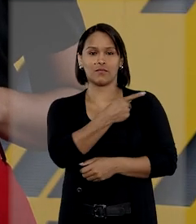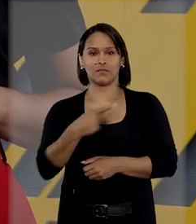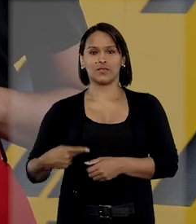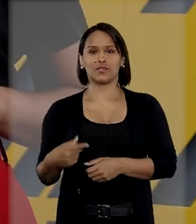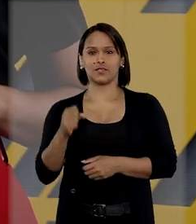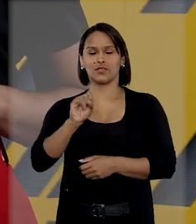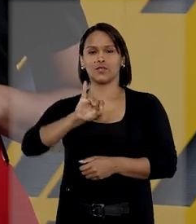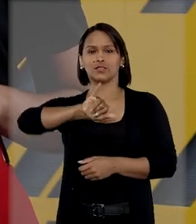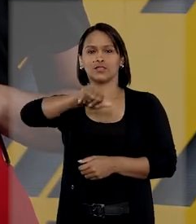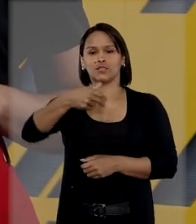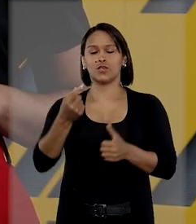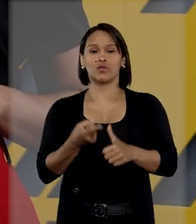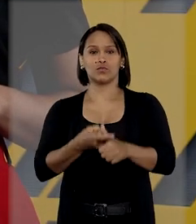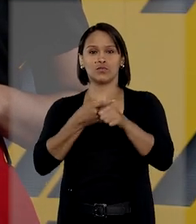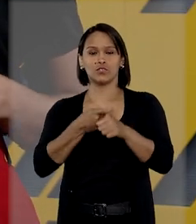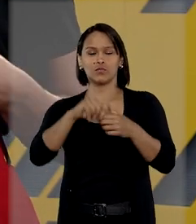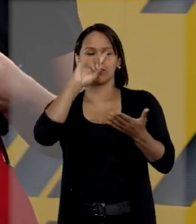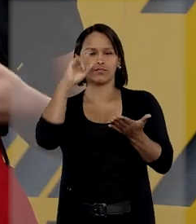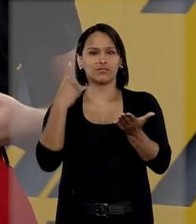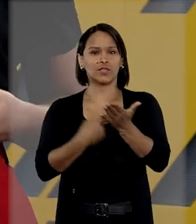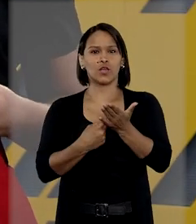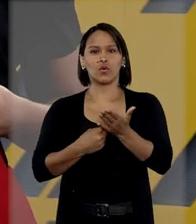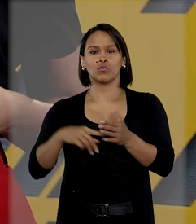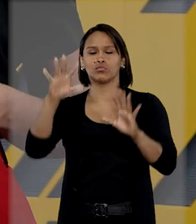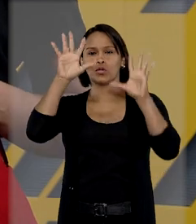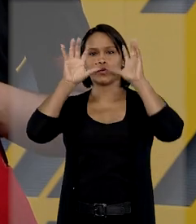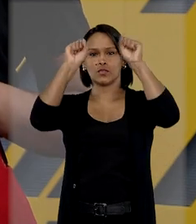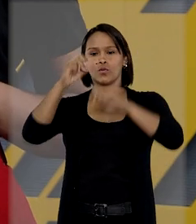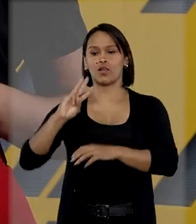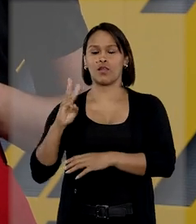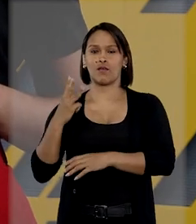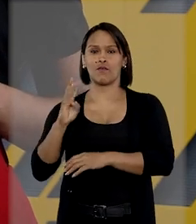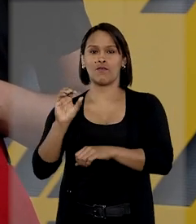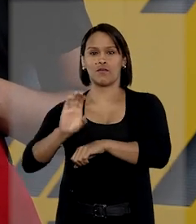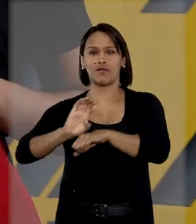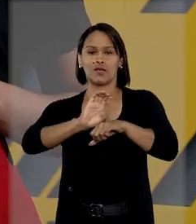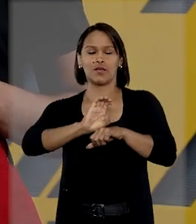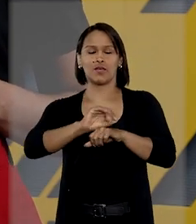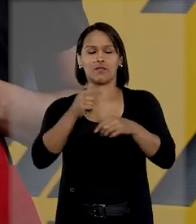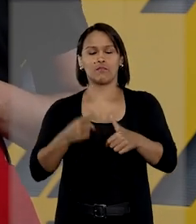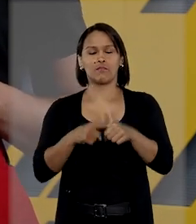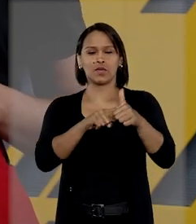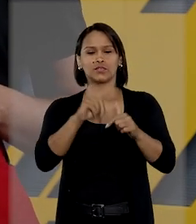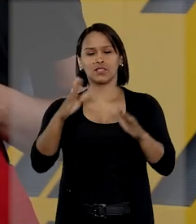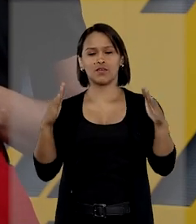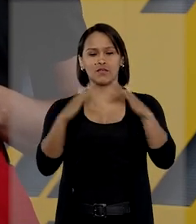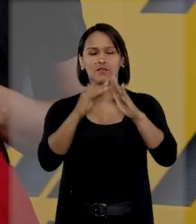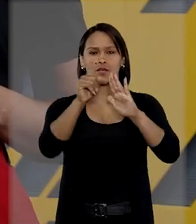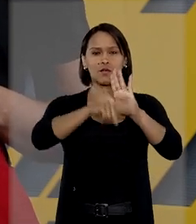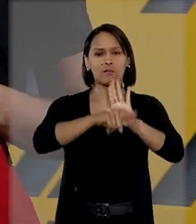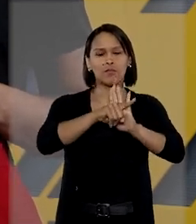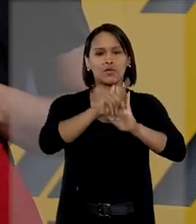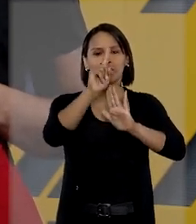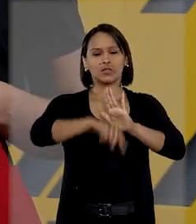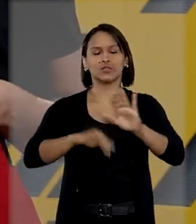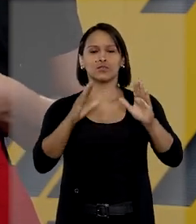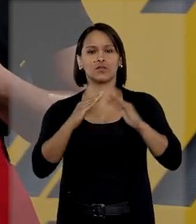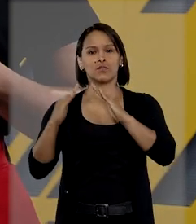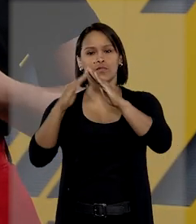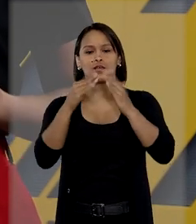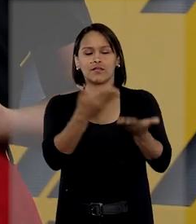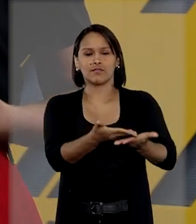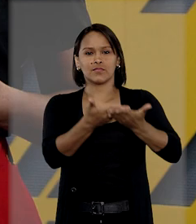Olá! O presidente do STJ suspendeu a decisão do Tribunal de Justiça do Maranhão, que manteve a posse de um